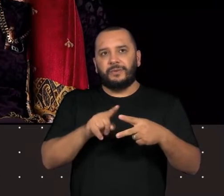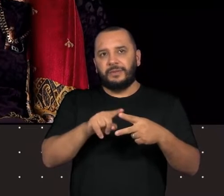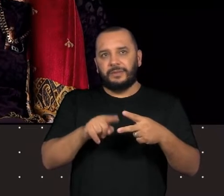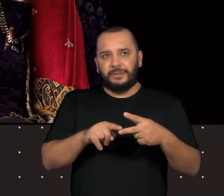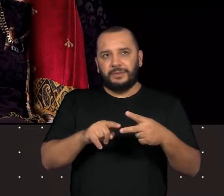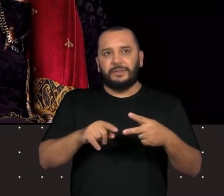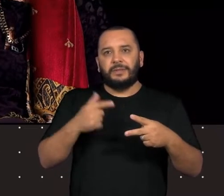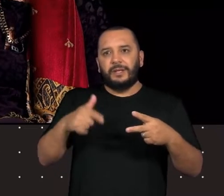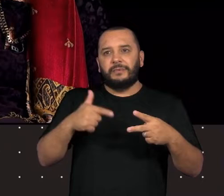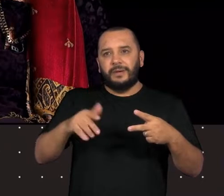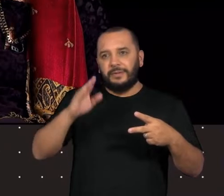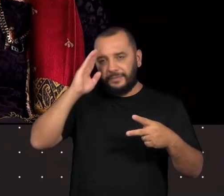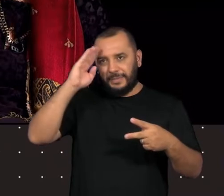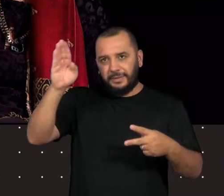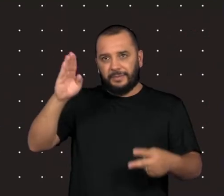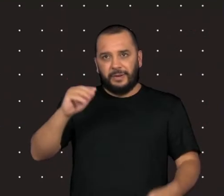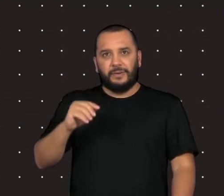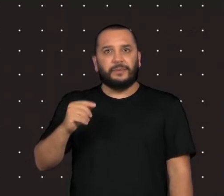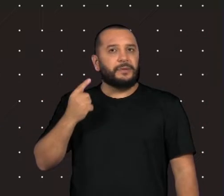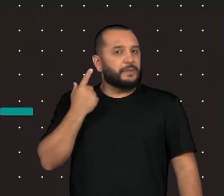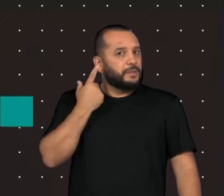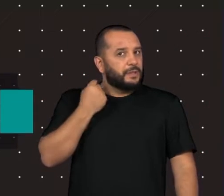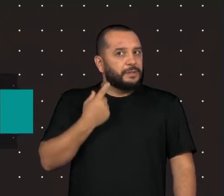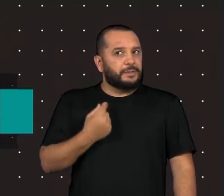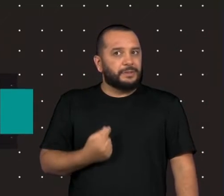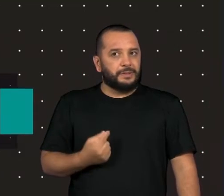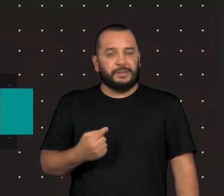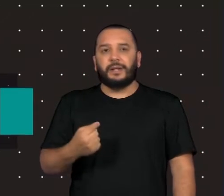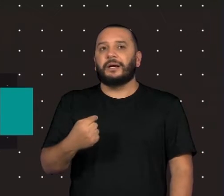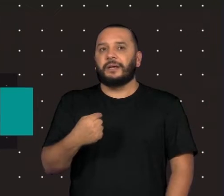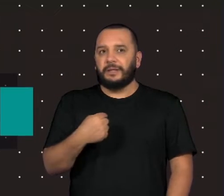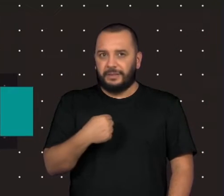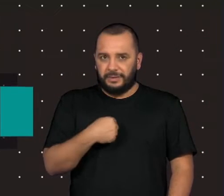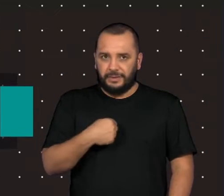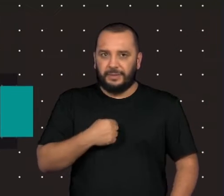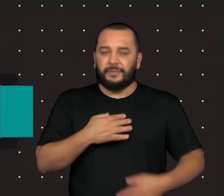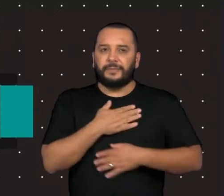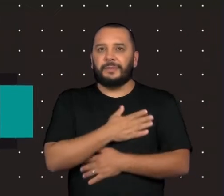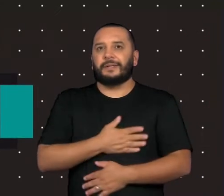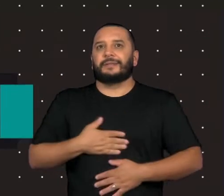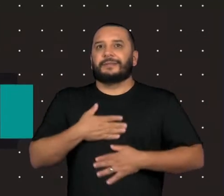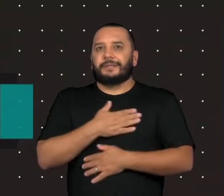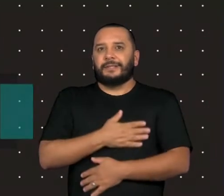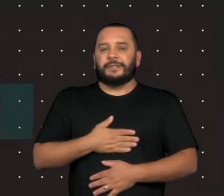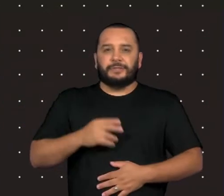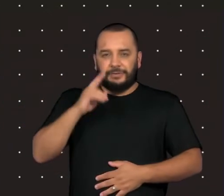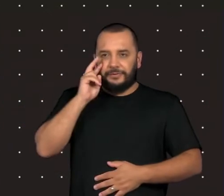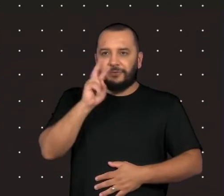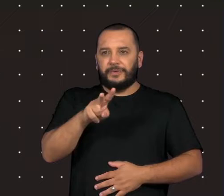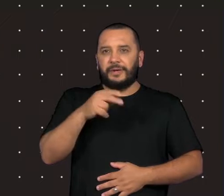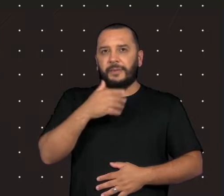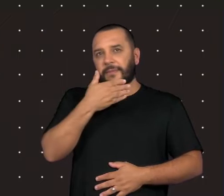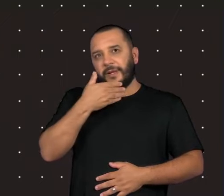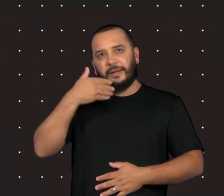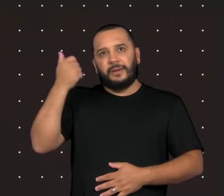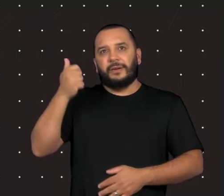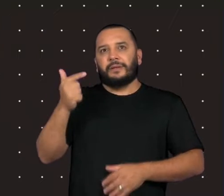profundamente. Tarsila, onde eu pude ter o prazer de ver o melhor trabalho,